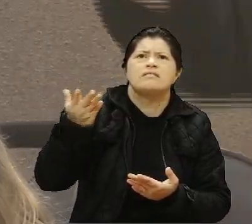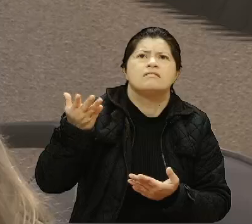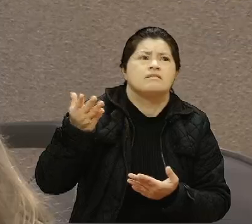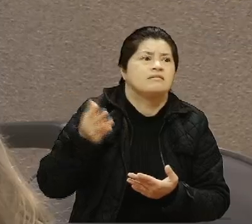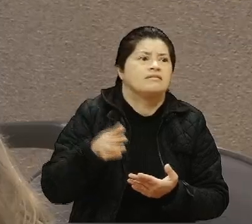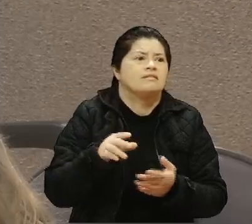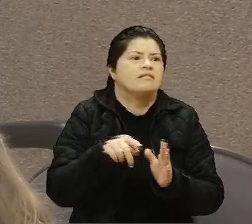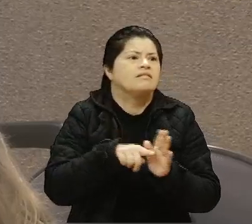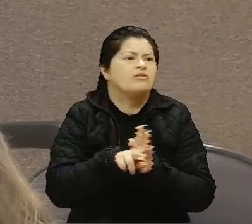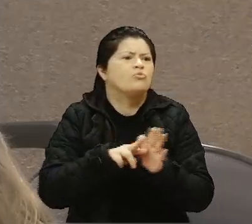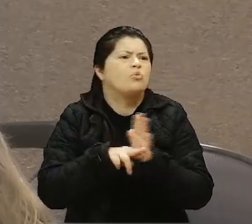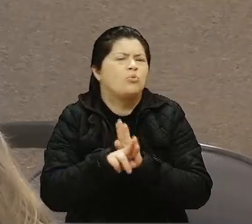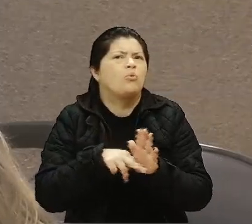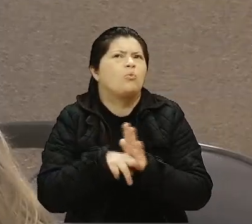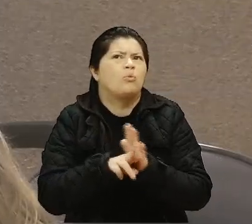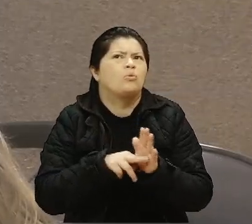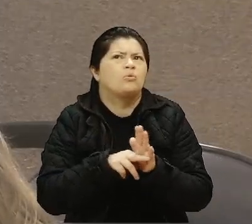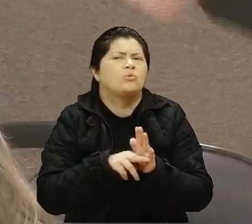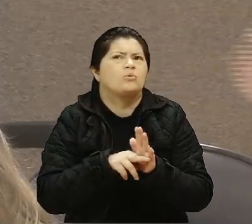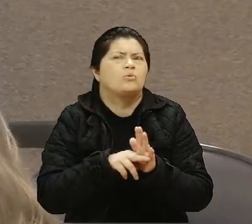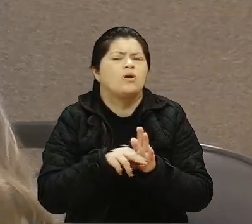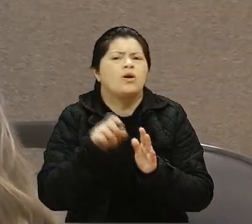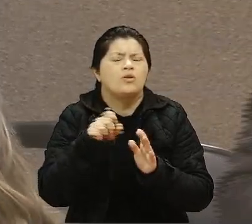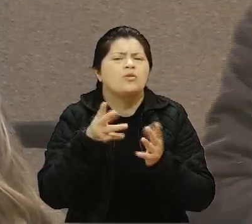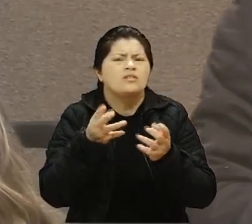Vocês levariam para casa de vocês dormir na cama do lado?